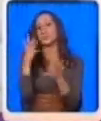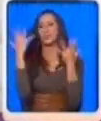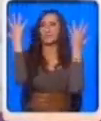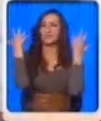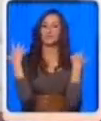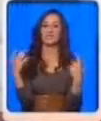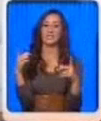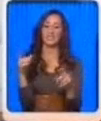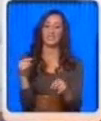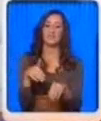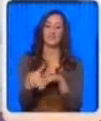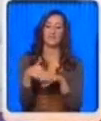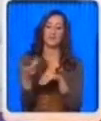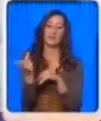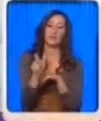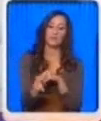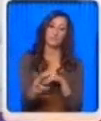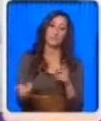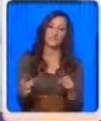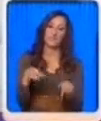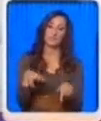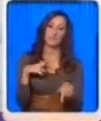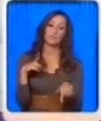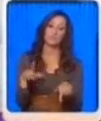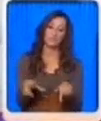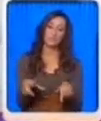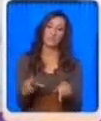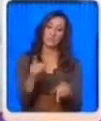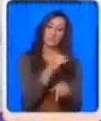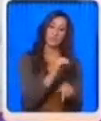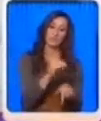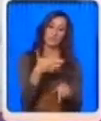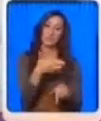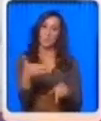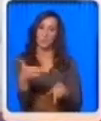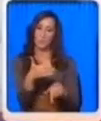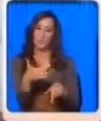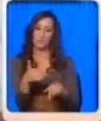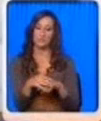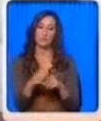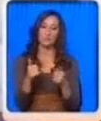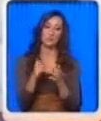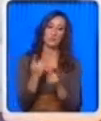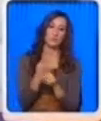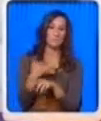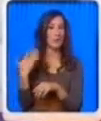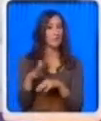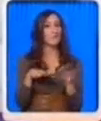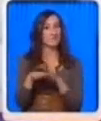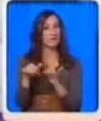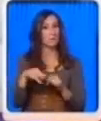para a desgraça que a gente vai agora ter que enfrentar com estas... Em 2011? Com estas maldades todas que nos estão a